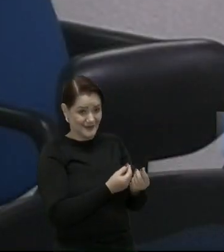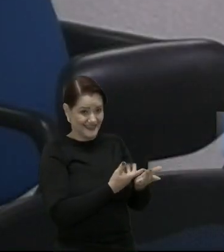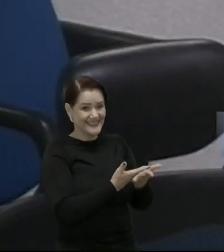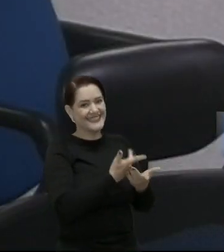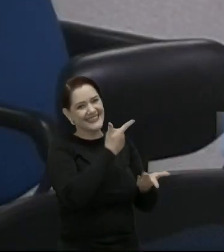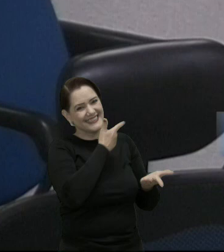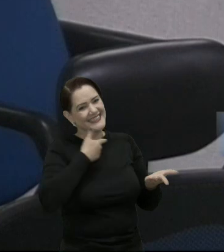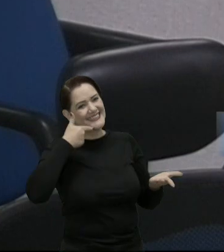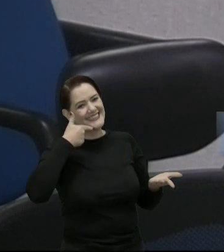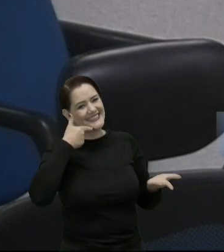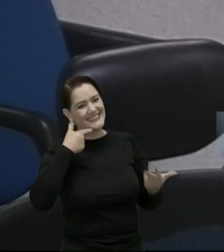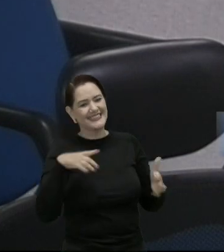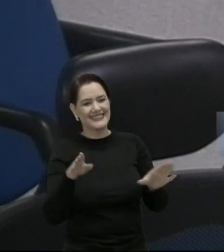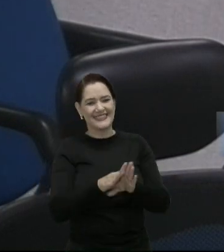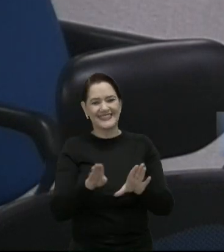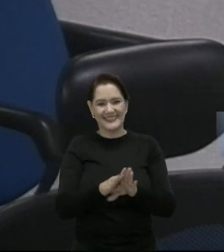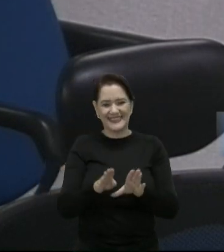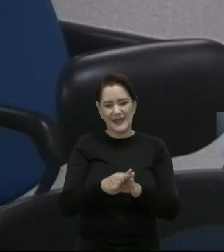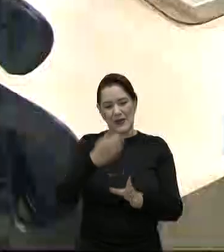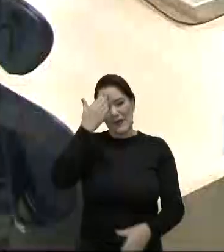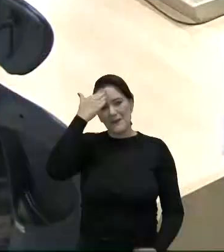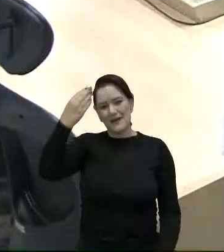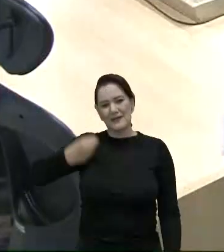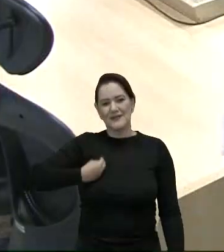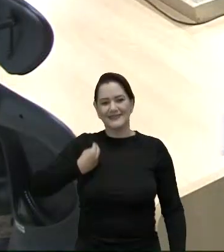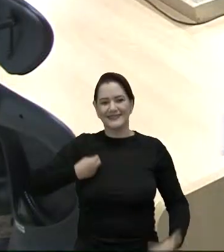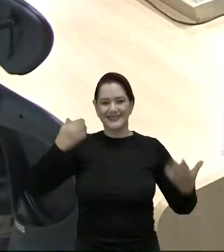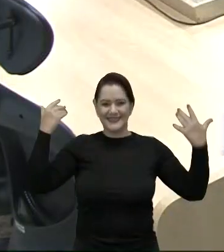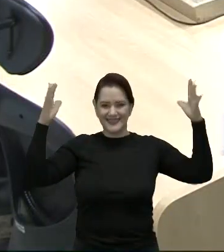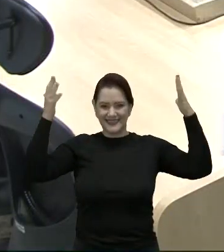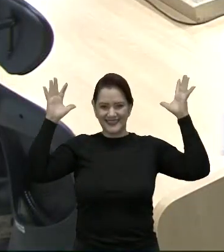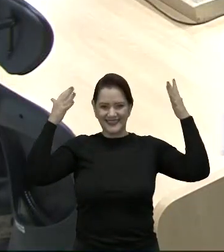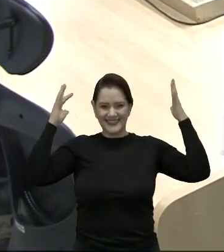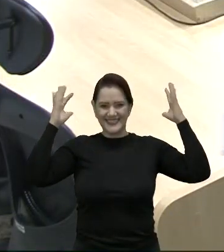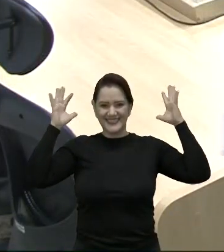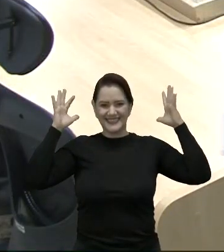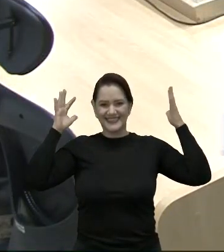mesmo sorriso. Stephanie, obrigado pela presença. Nossa salva de palmas.